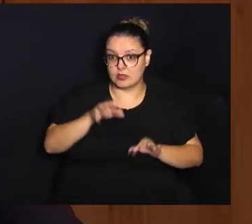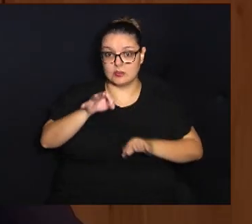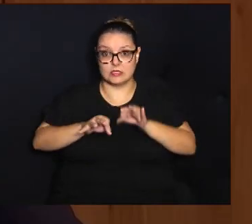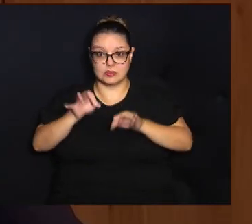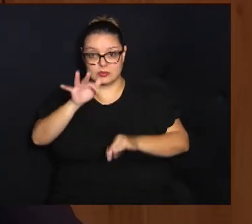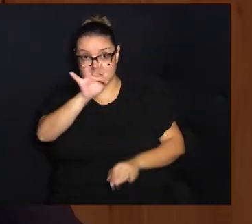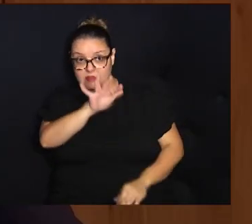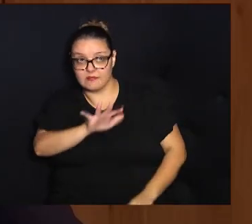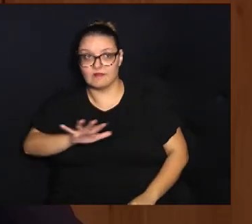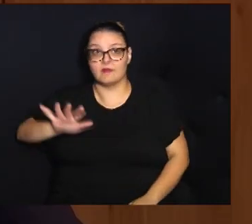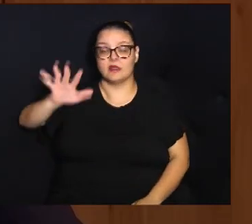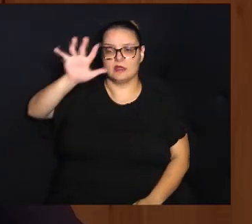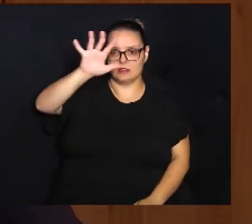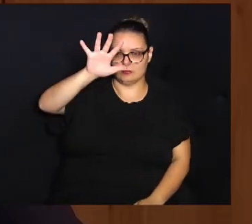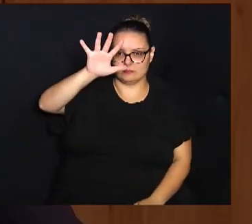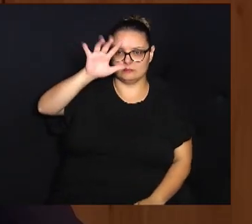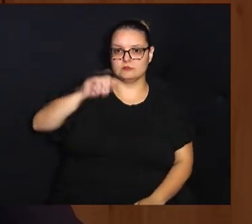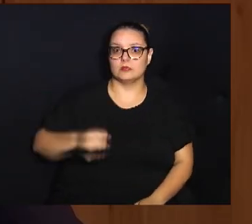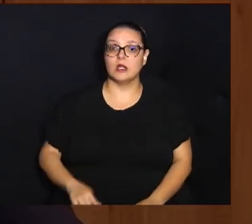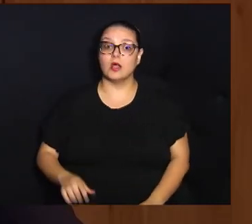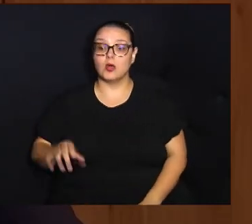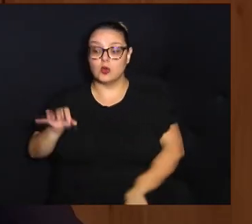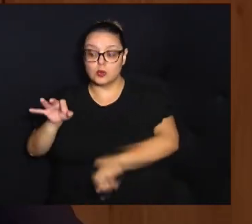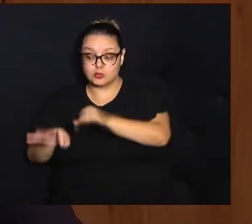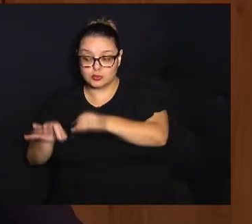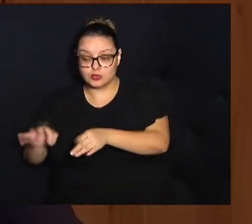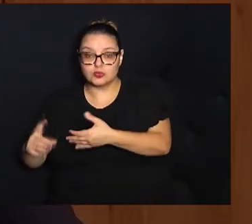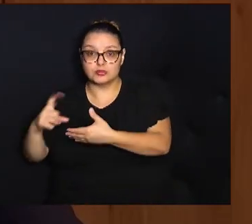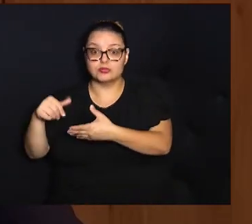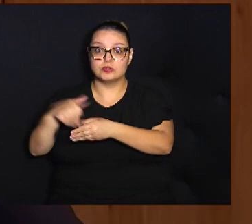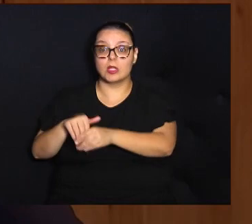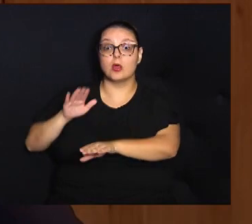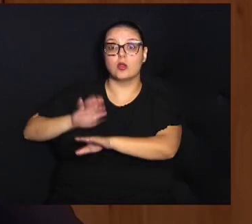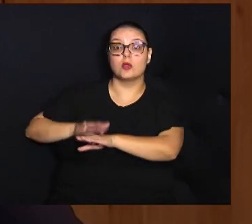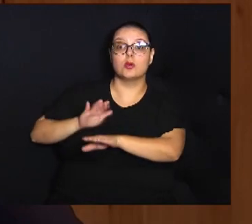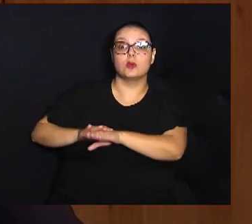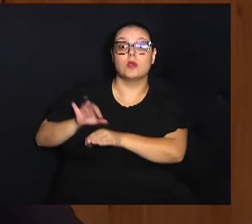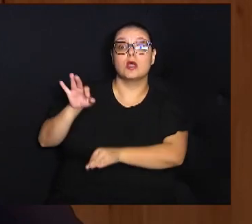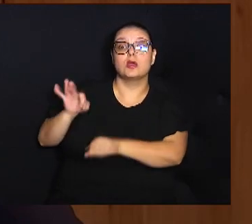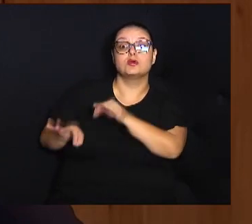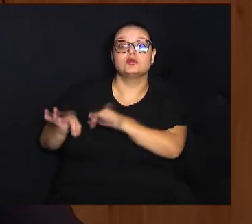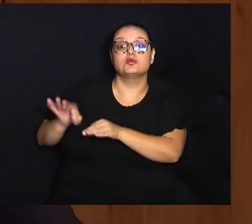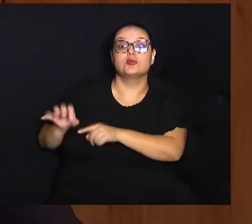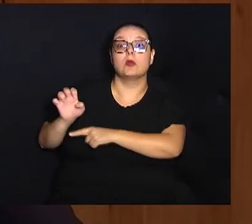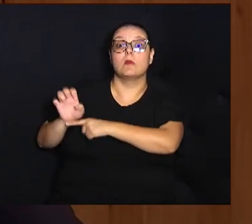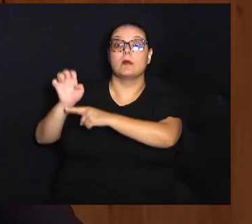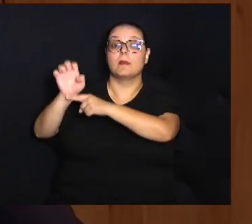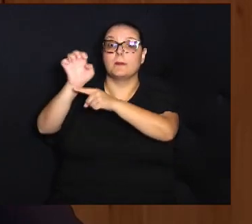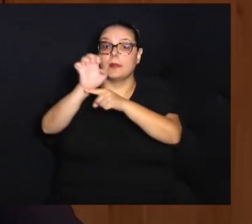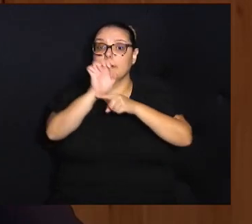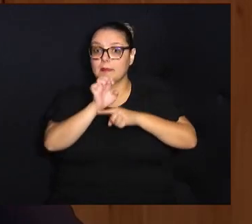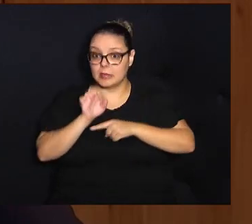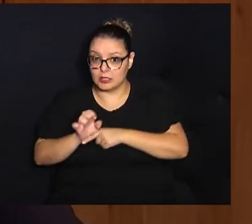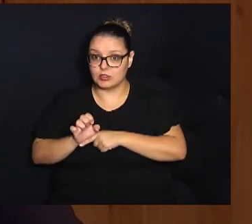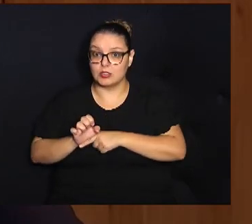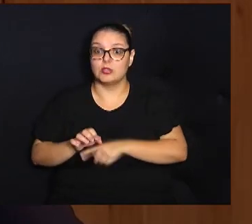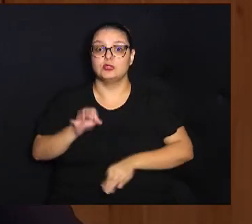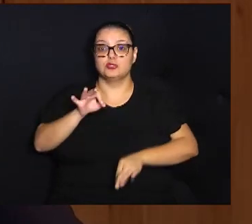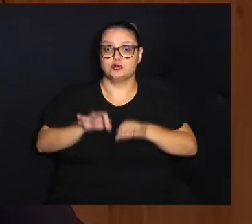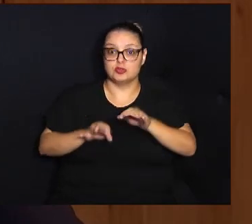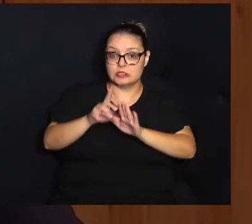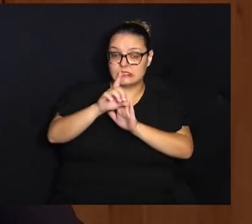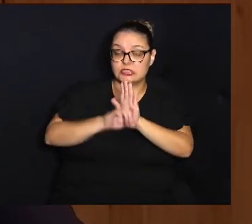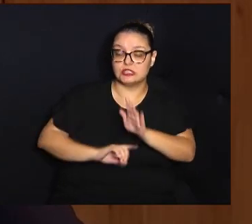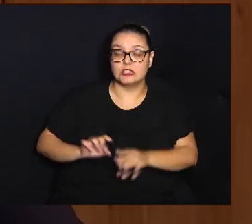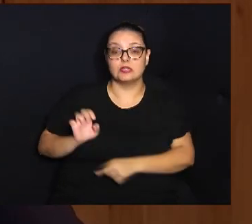federal, o juiz eleitoral é exercido pelos juízes estaduais, juízes de direito estaduais.